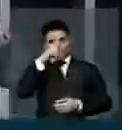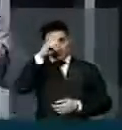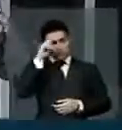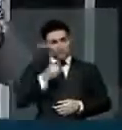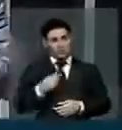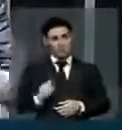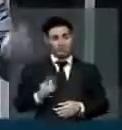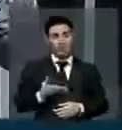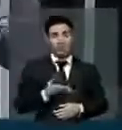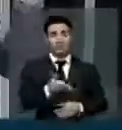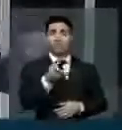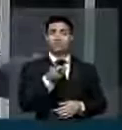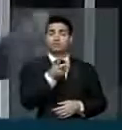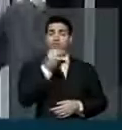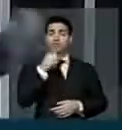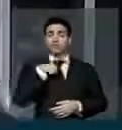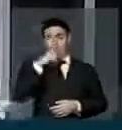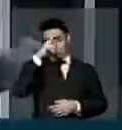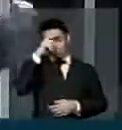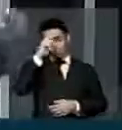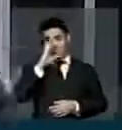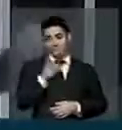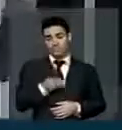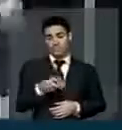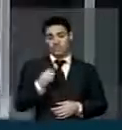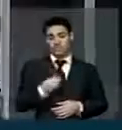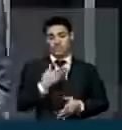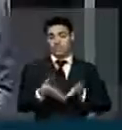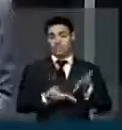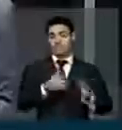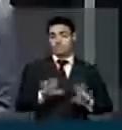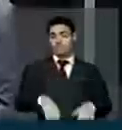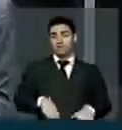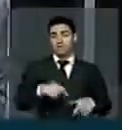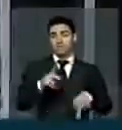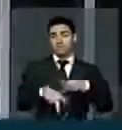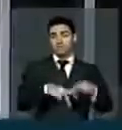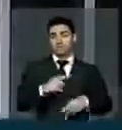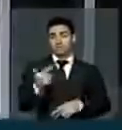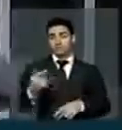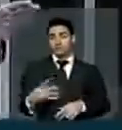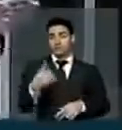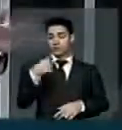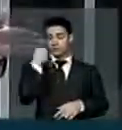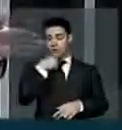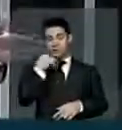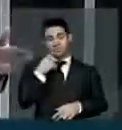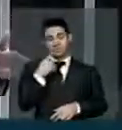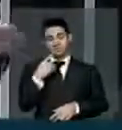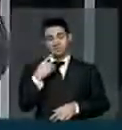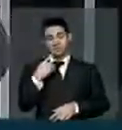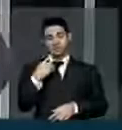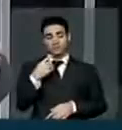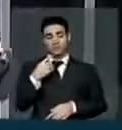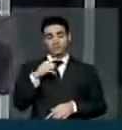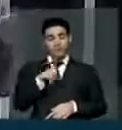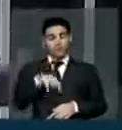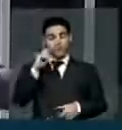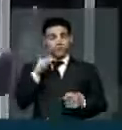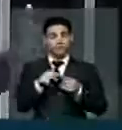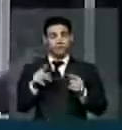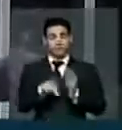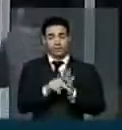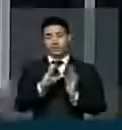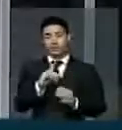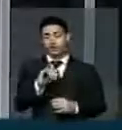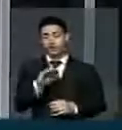prefeituras possam manter essas clínicas funcionando e atendendo bem a população 24 horas, como não é a finalidade das